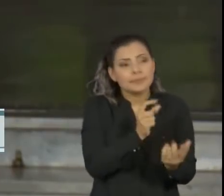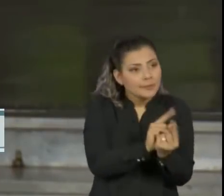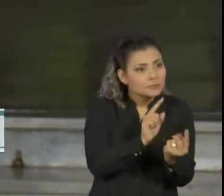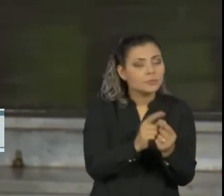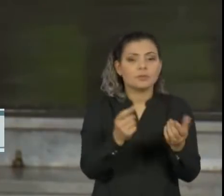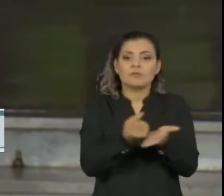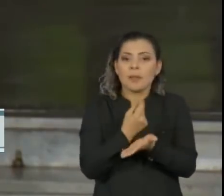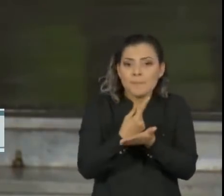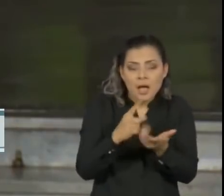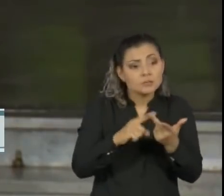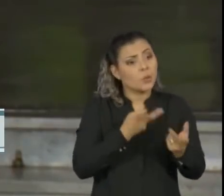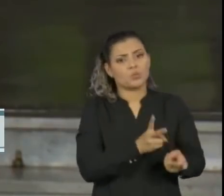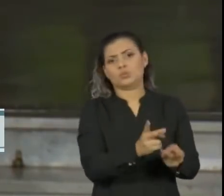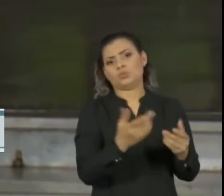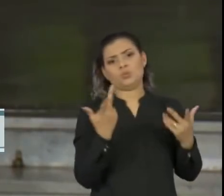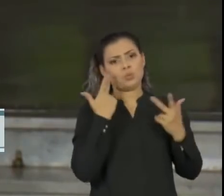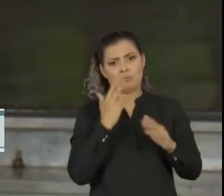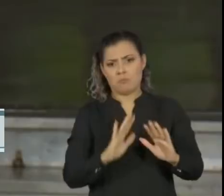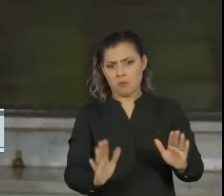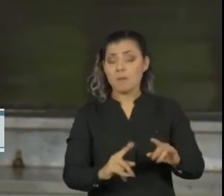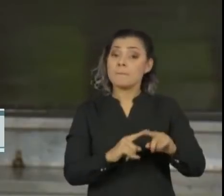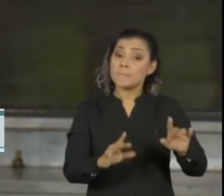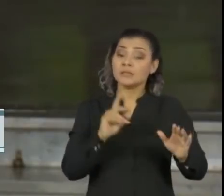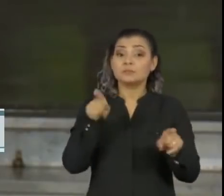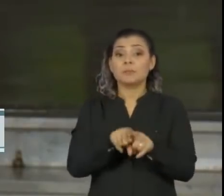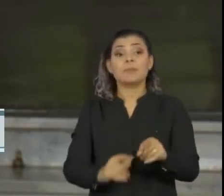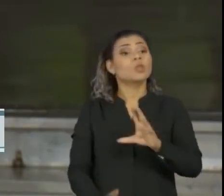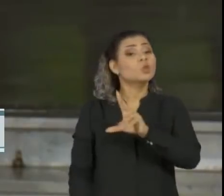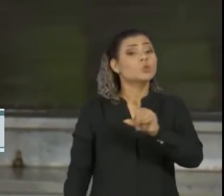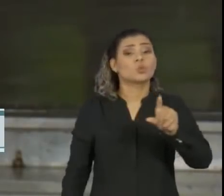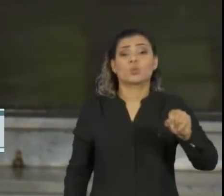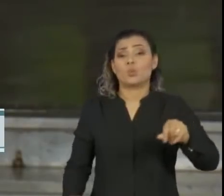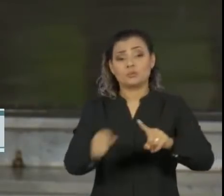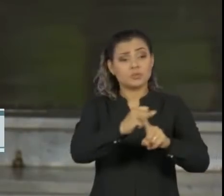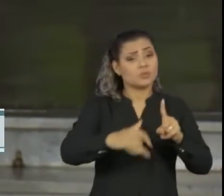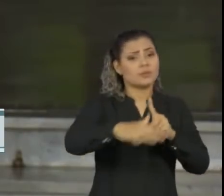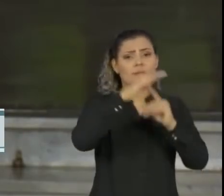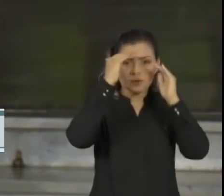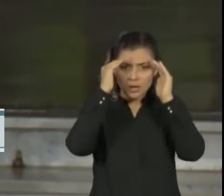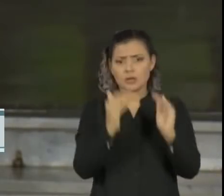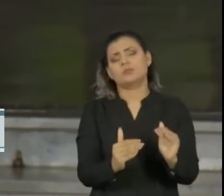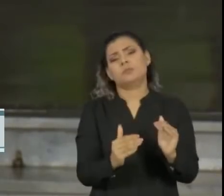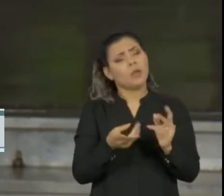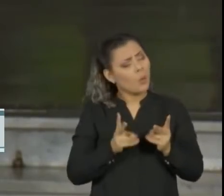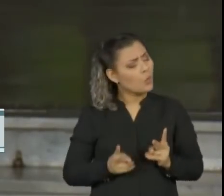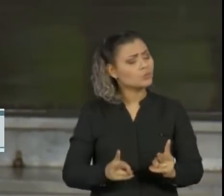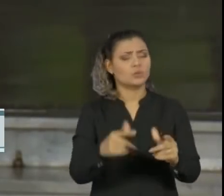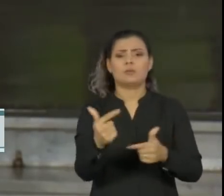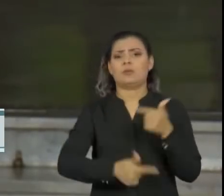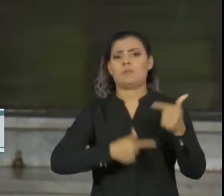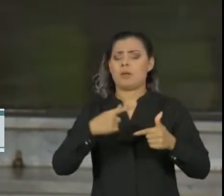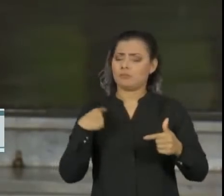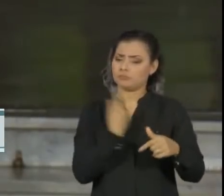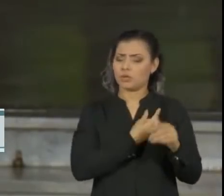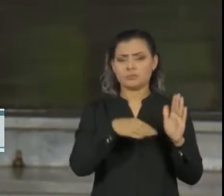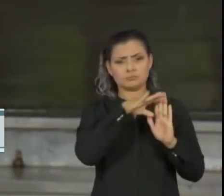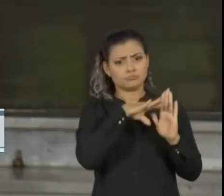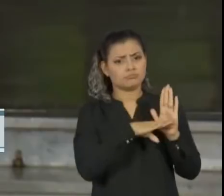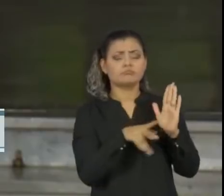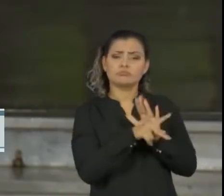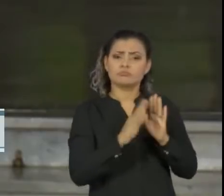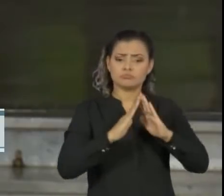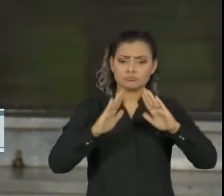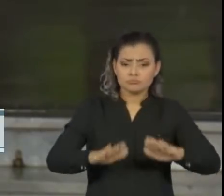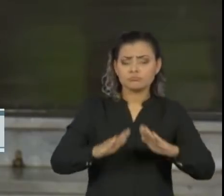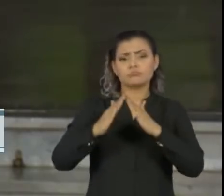tempo, contar, inclusive, com a colaboração de toda a sociedade para respeitar todo o trabalho que foi feito de isolamento